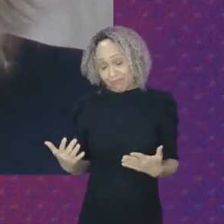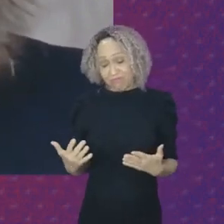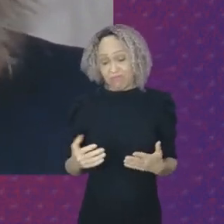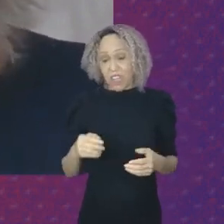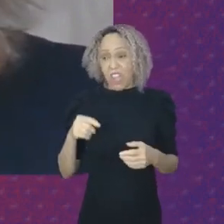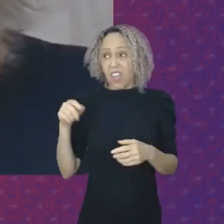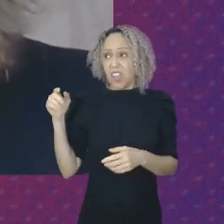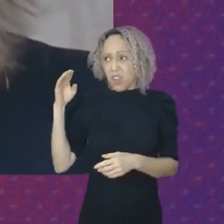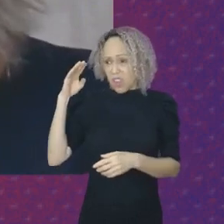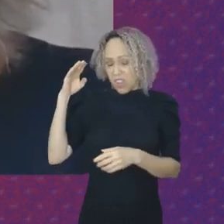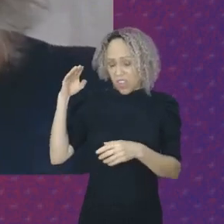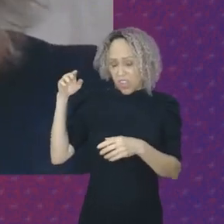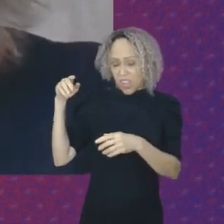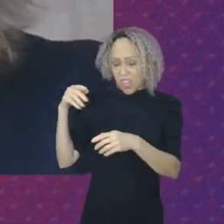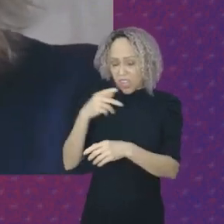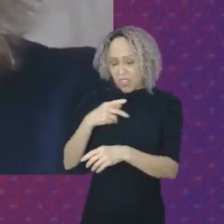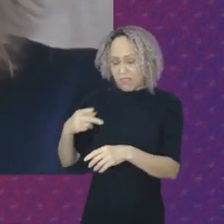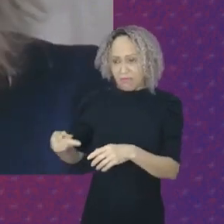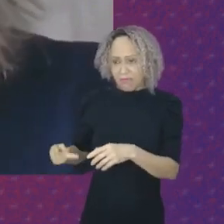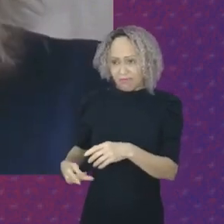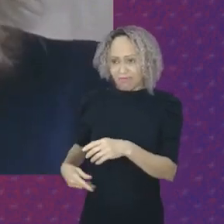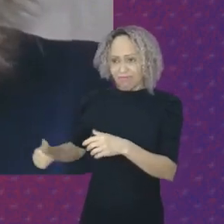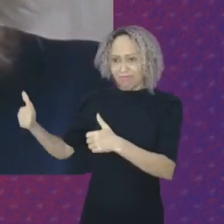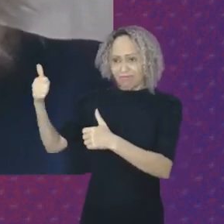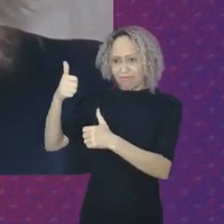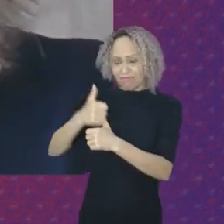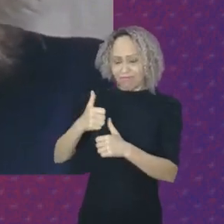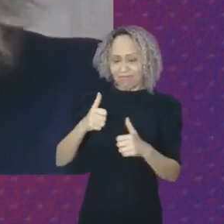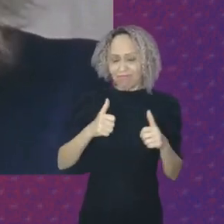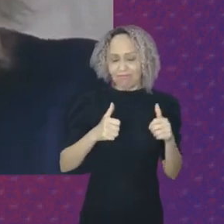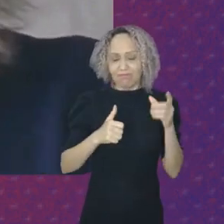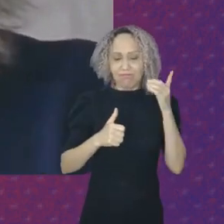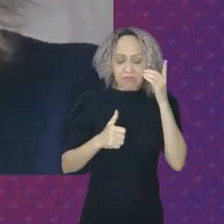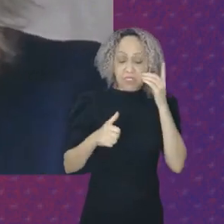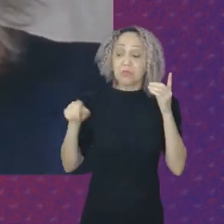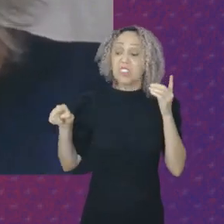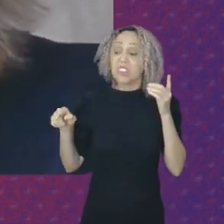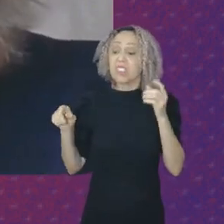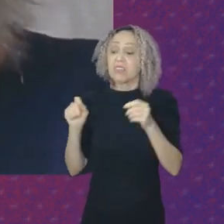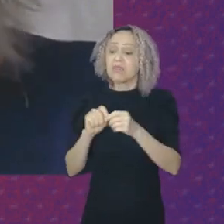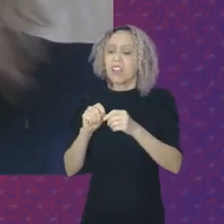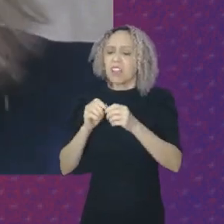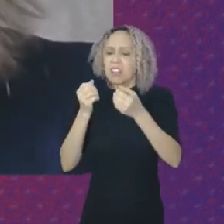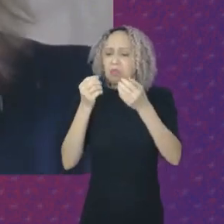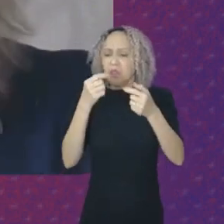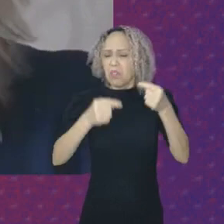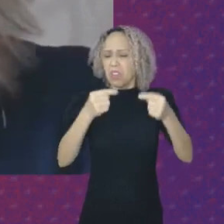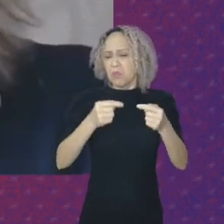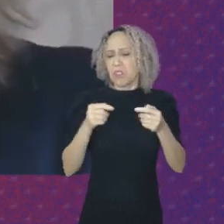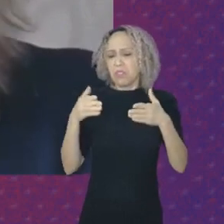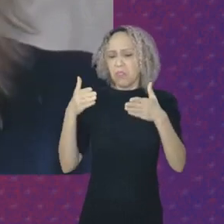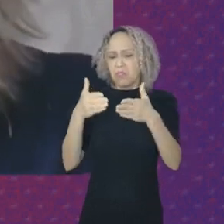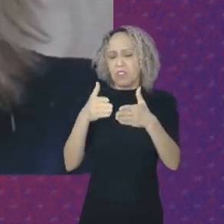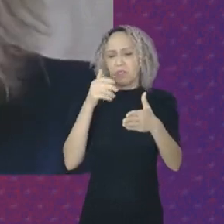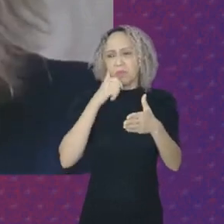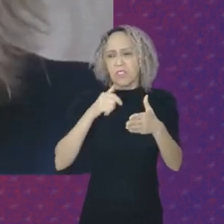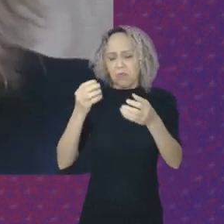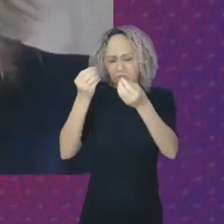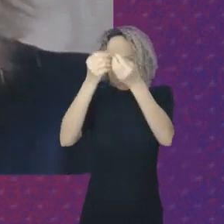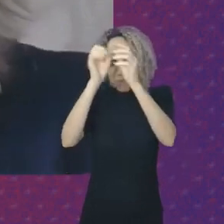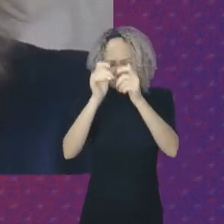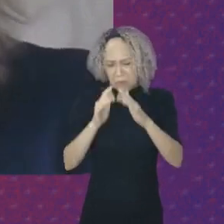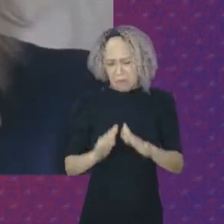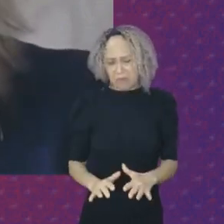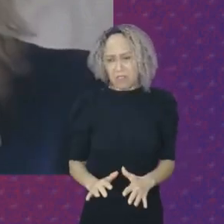que nós, agora, no novo Ministério das Mulheres, no recentemente criado Ministério das